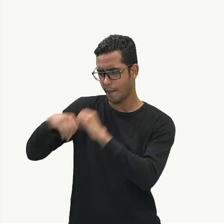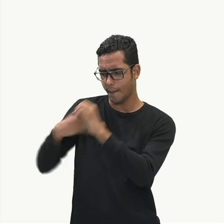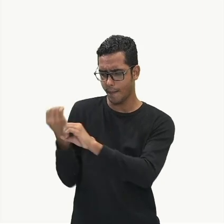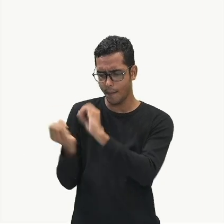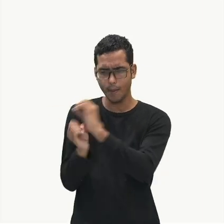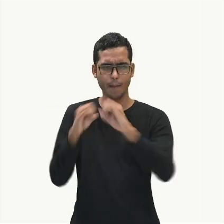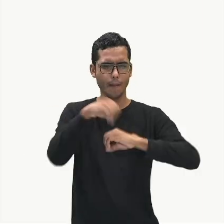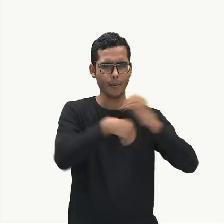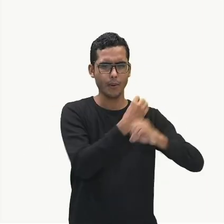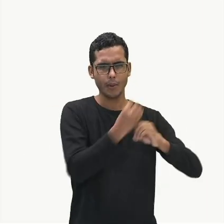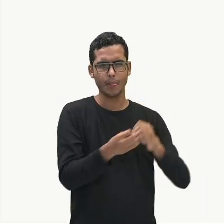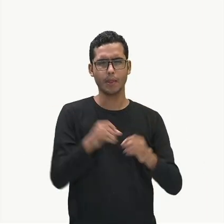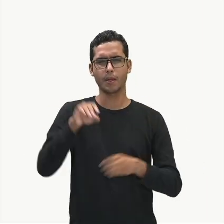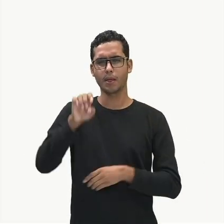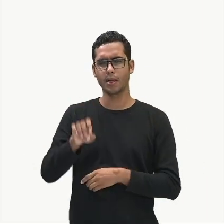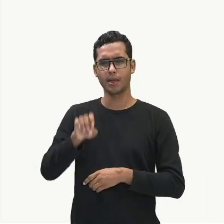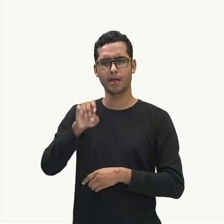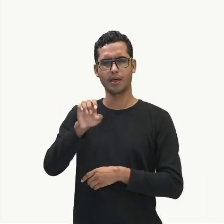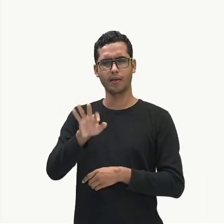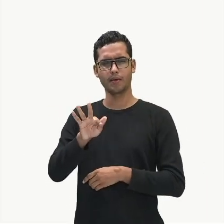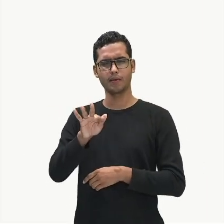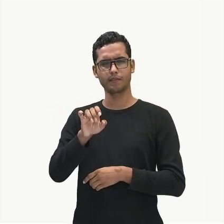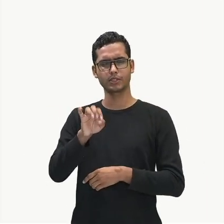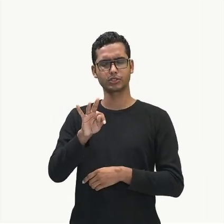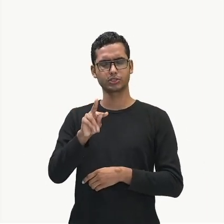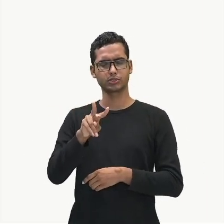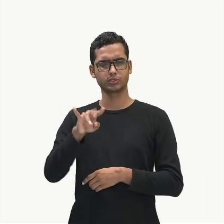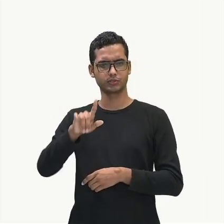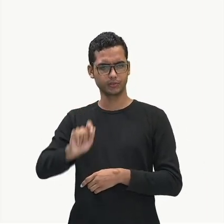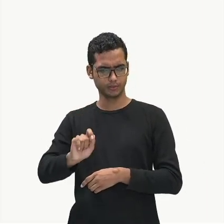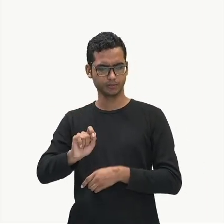efetivamente, gente? Quando todos os átomos